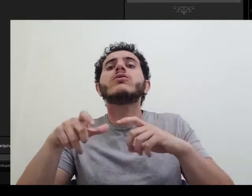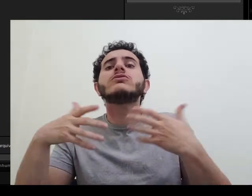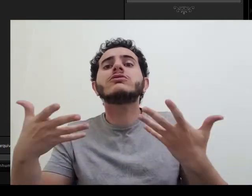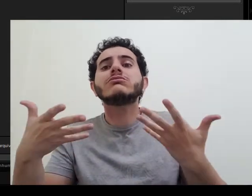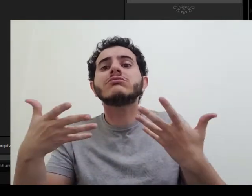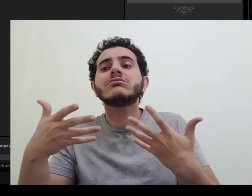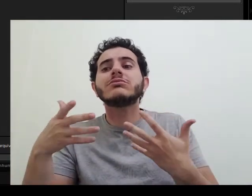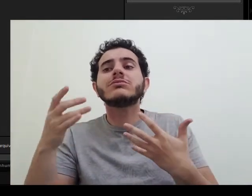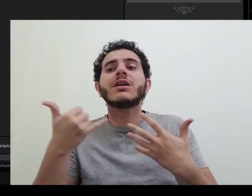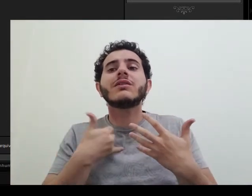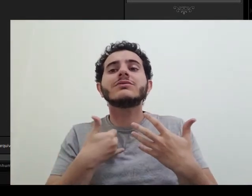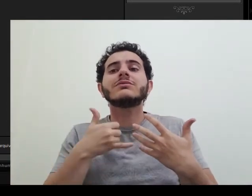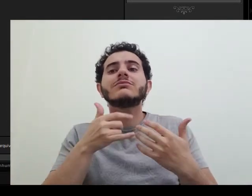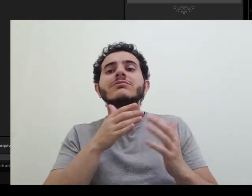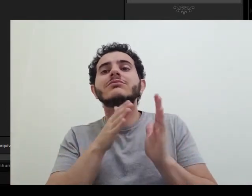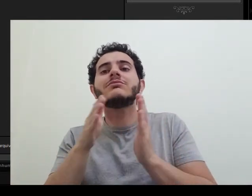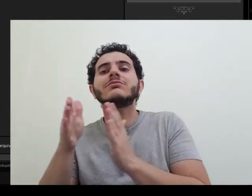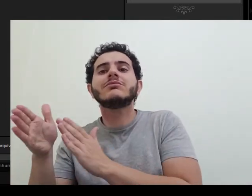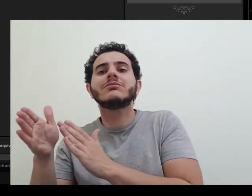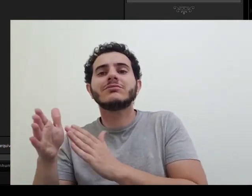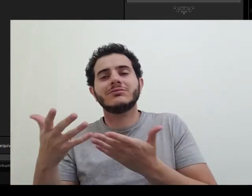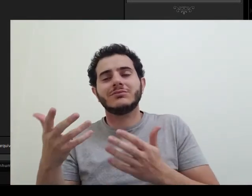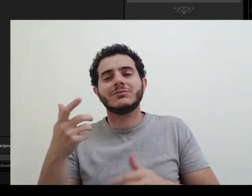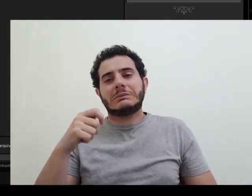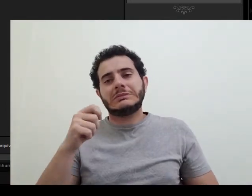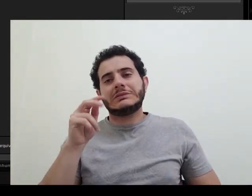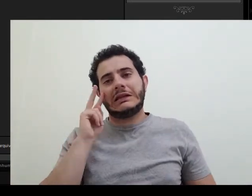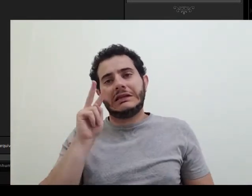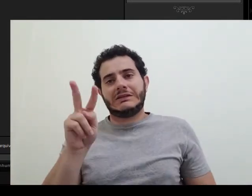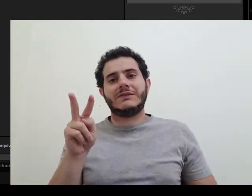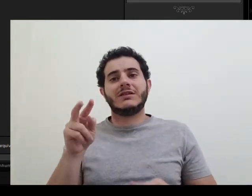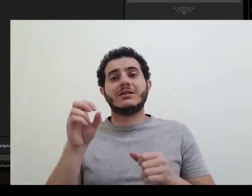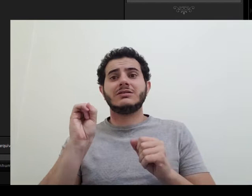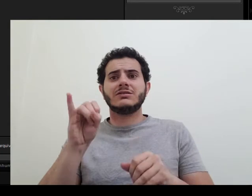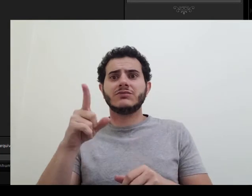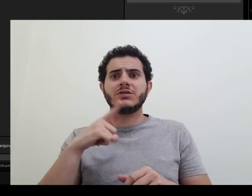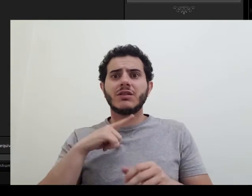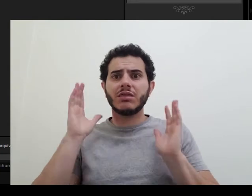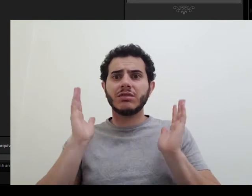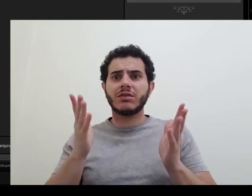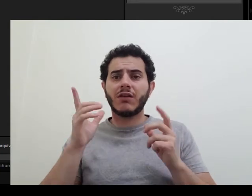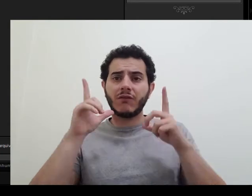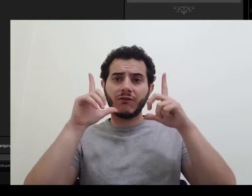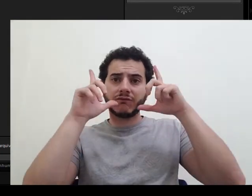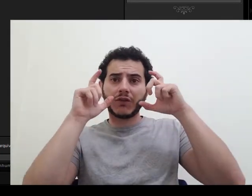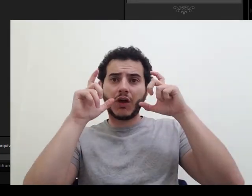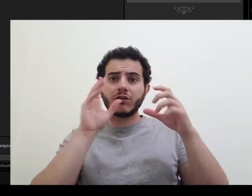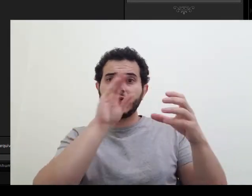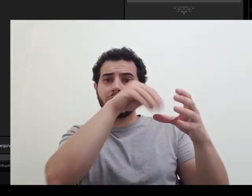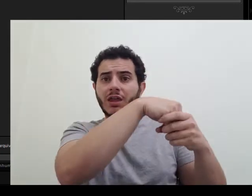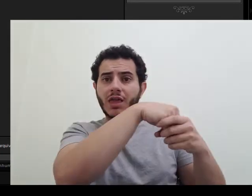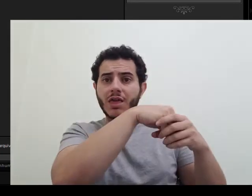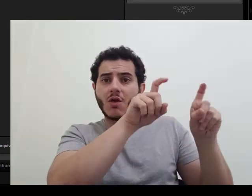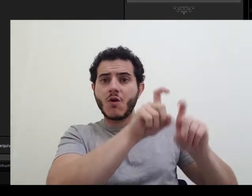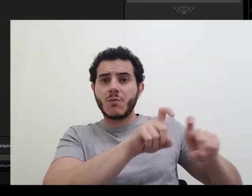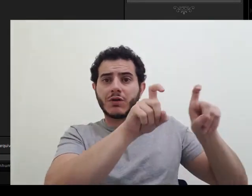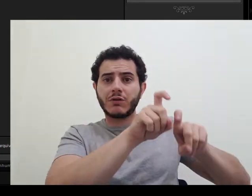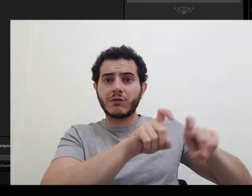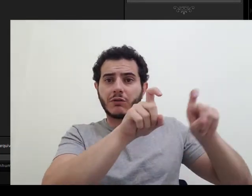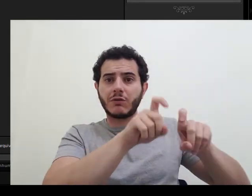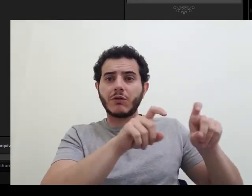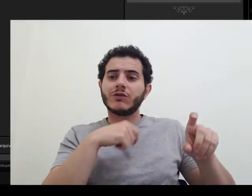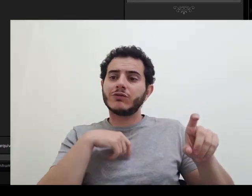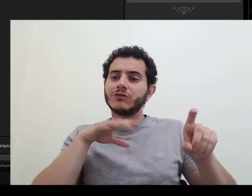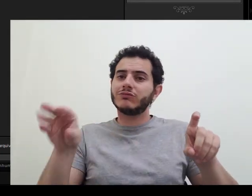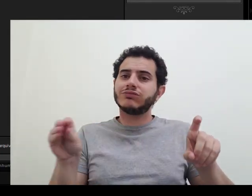caso o catálogo. Se você já tem a foto adicionada ao seu computador, se você já copiou a foto do pendrive, copiou